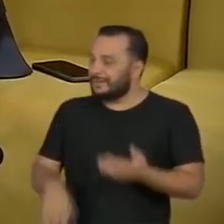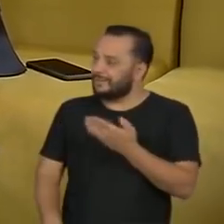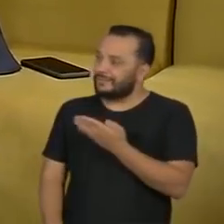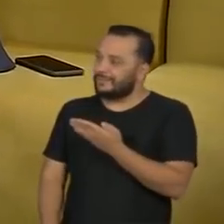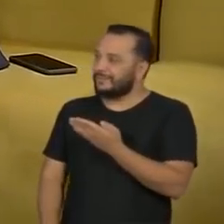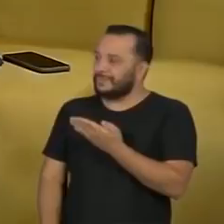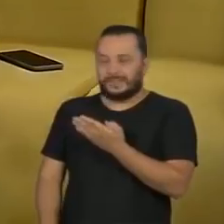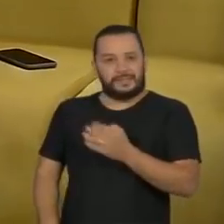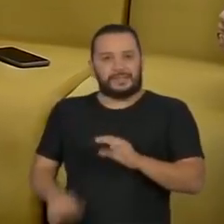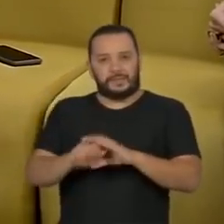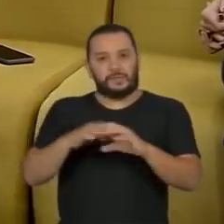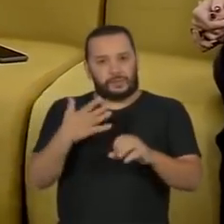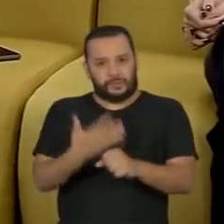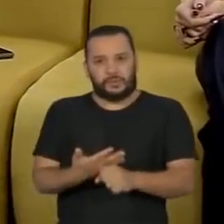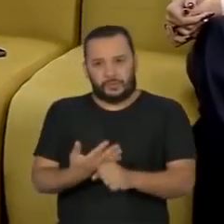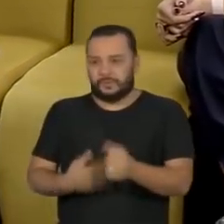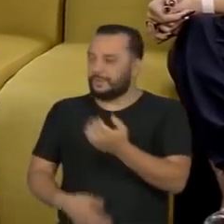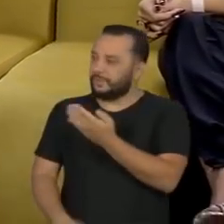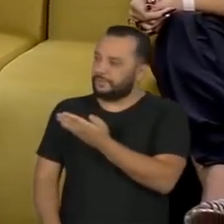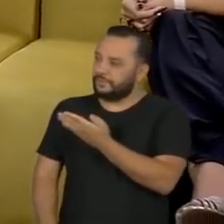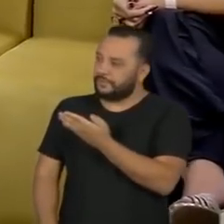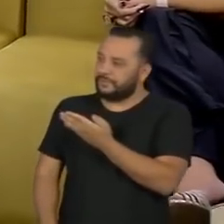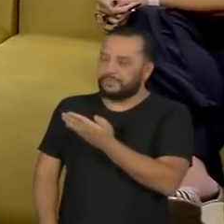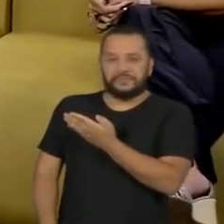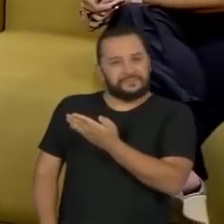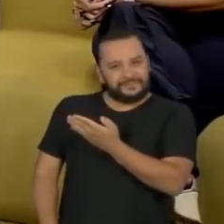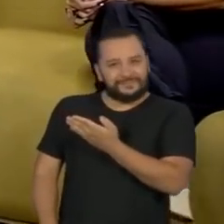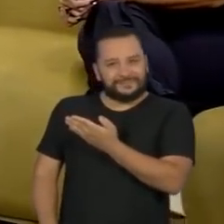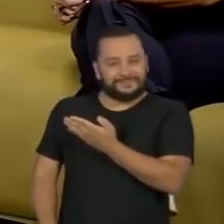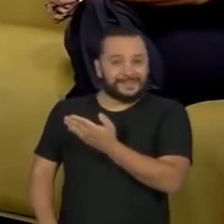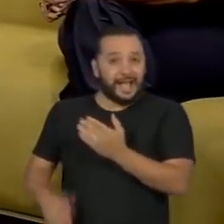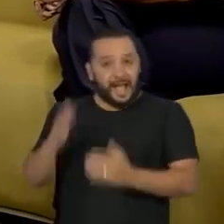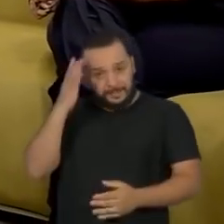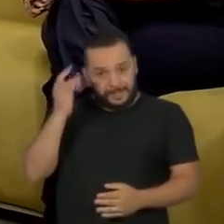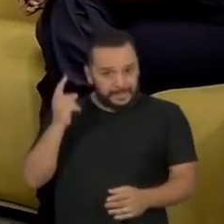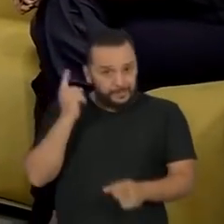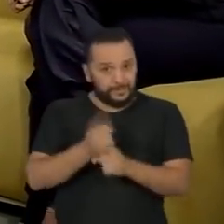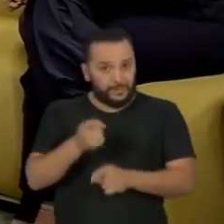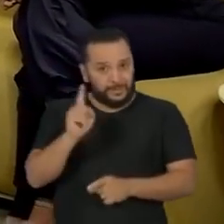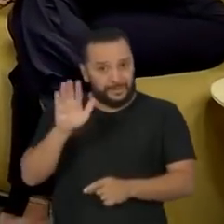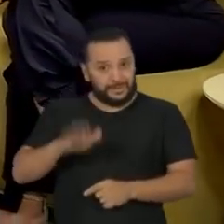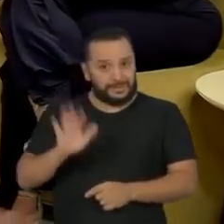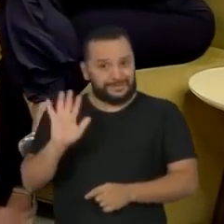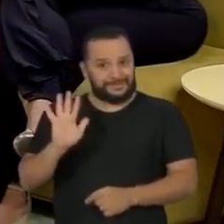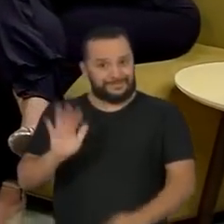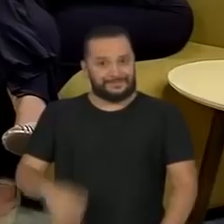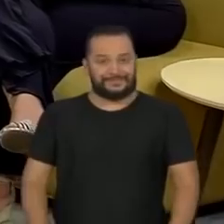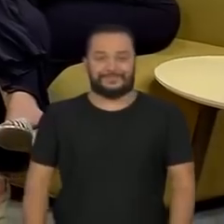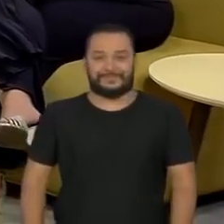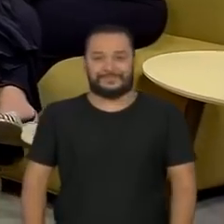@jornal_cultura e pelo YouTube, no canal Jornalismo TV Cultura. A gente te espera amanhã, 1h da tarde. Até lá.